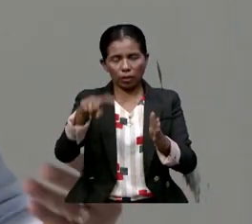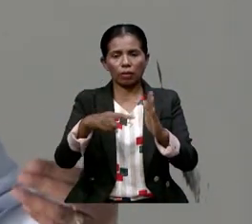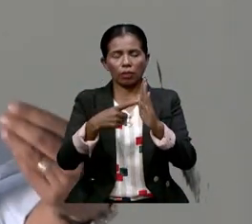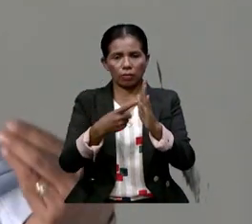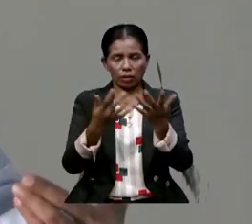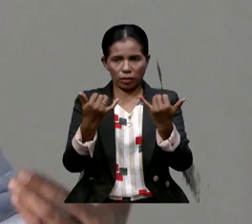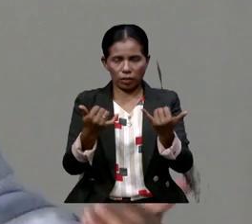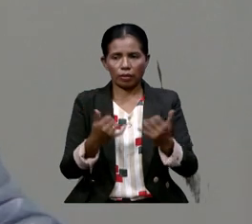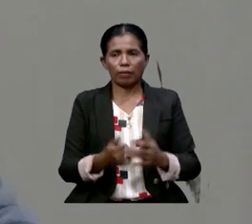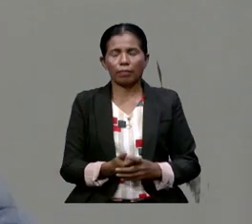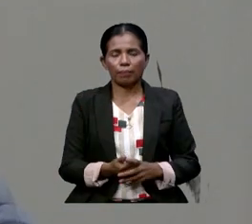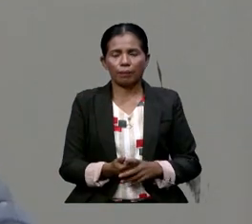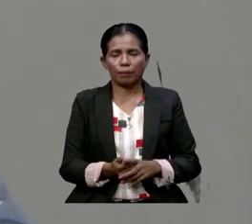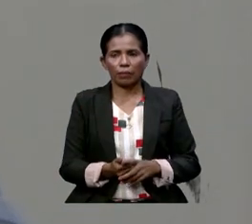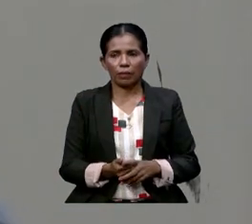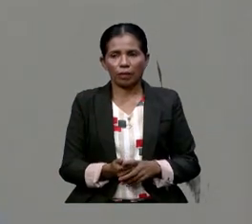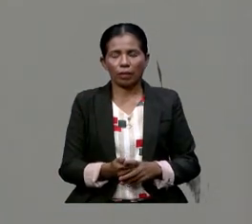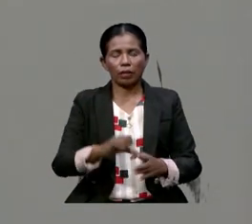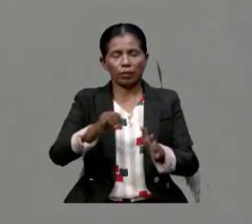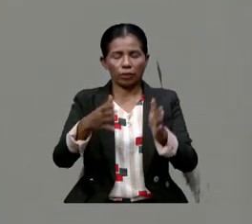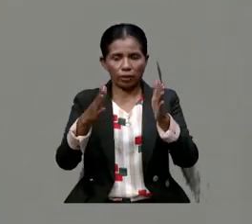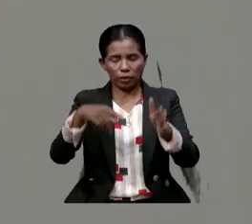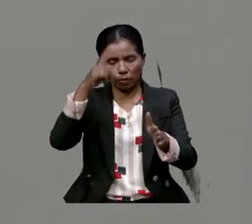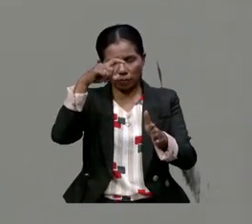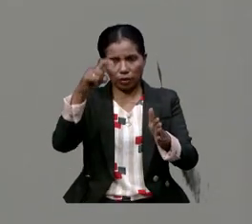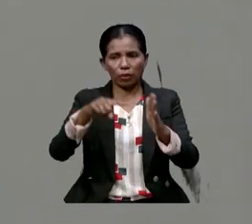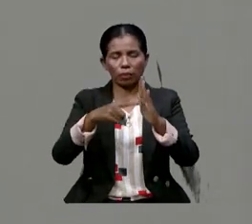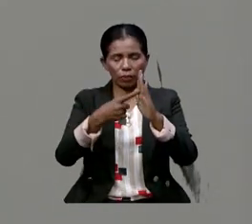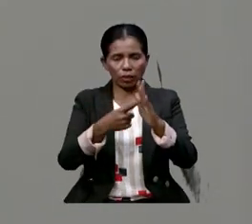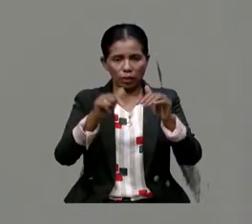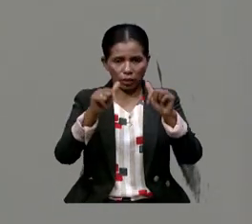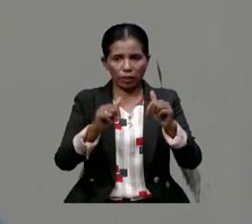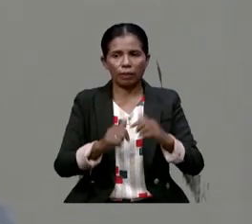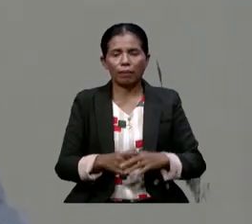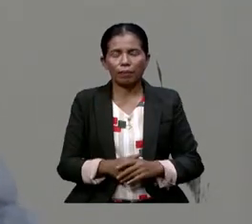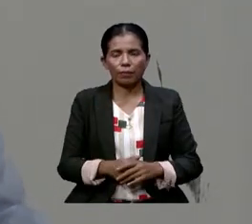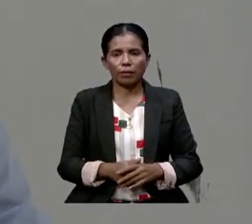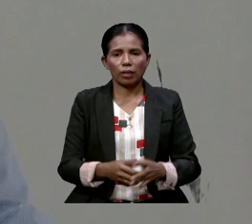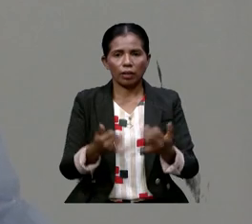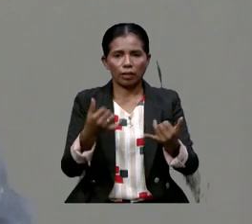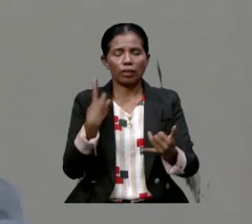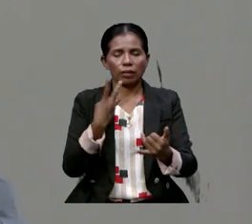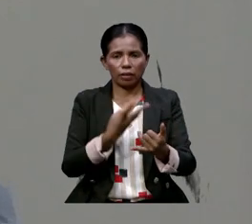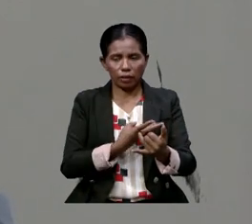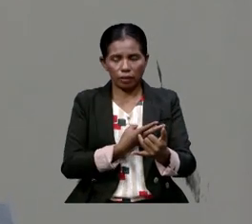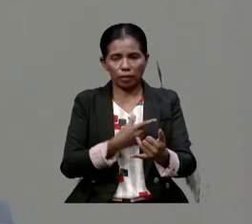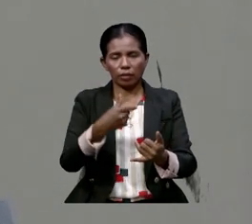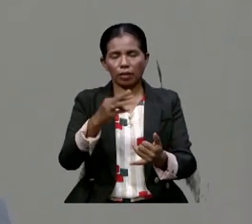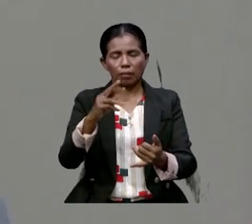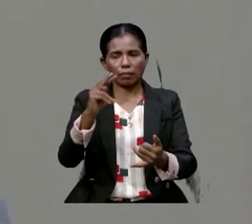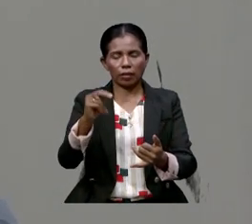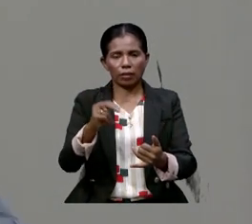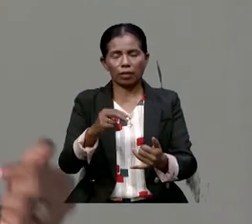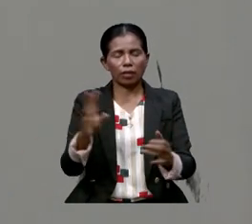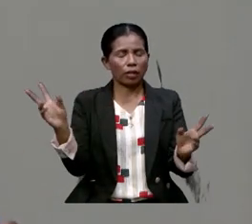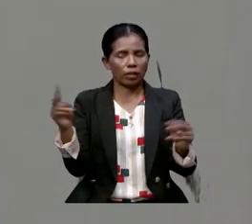Jornalismo excelência começa aqui. Ou jornalismo excelente começa aqui. E danelas começa neta, mas começa GMN lá. A tua tete,